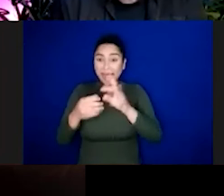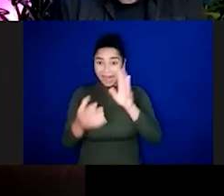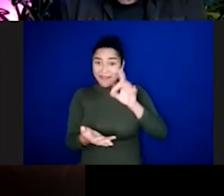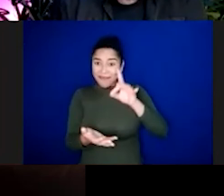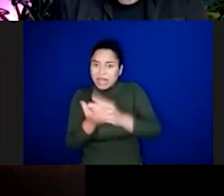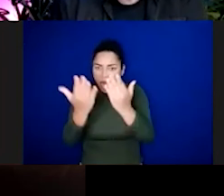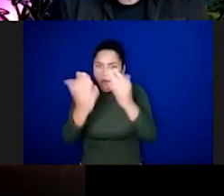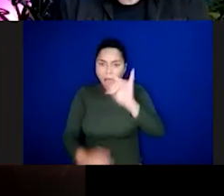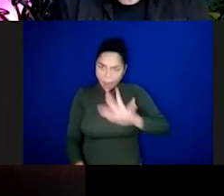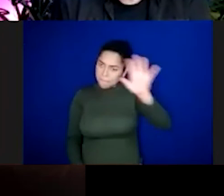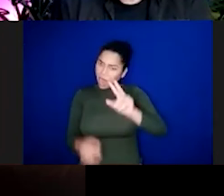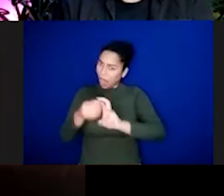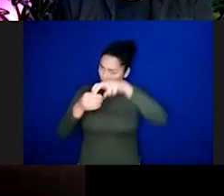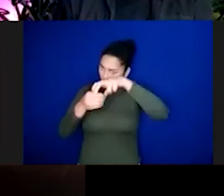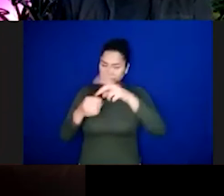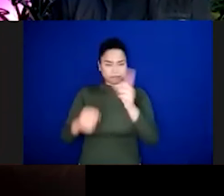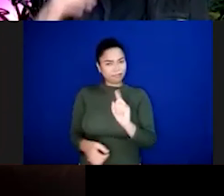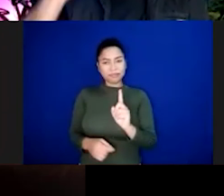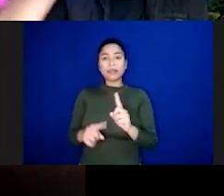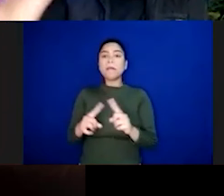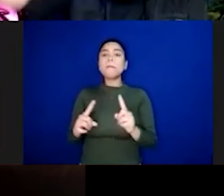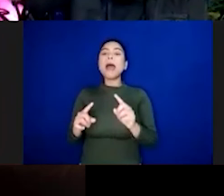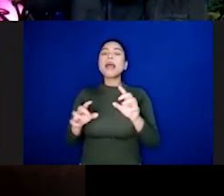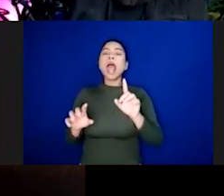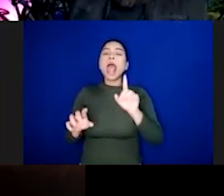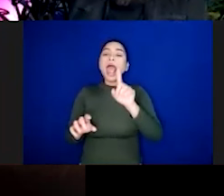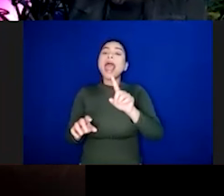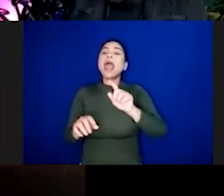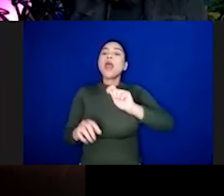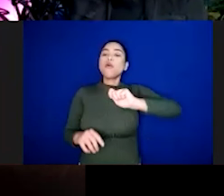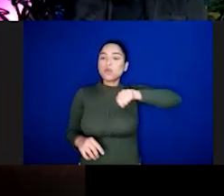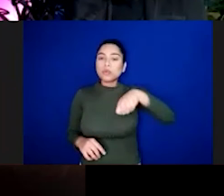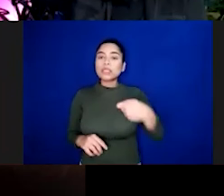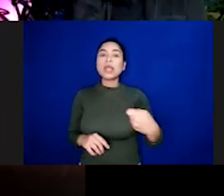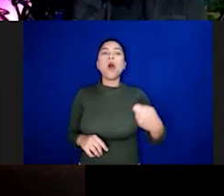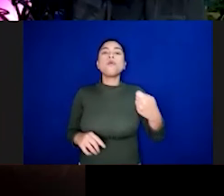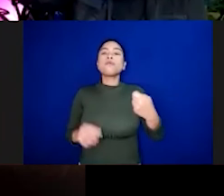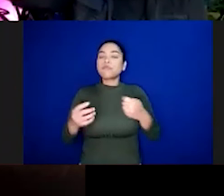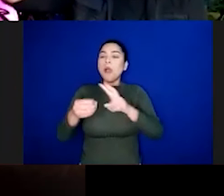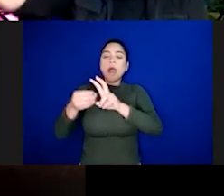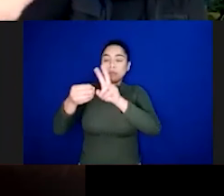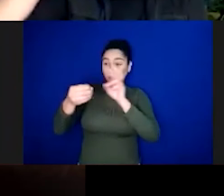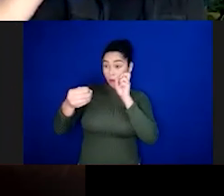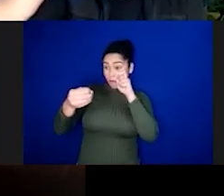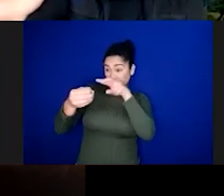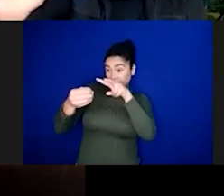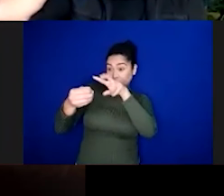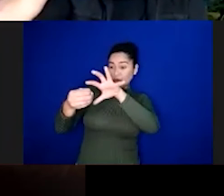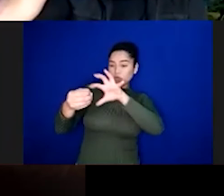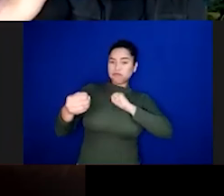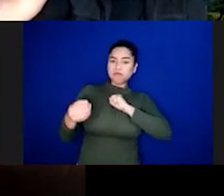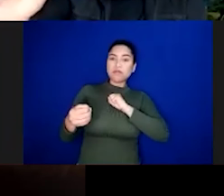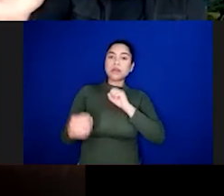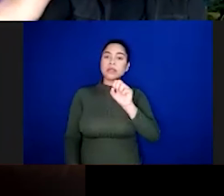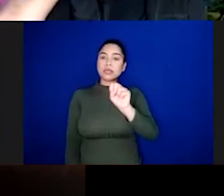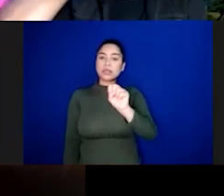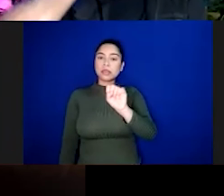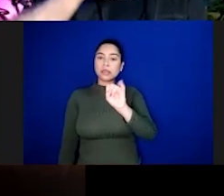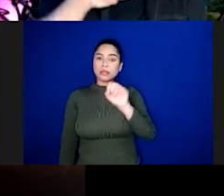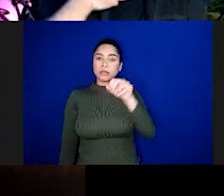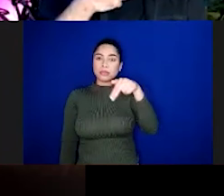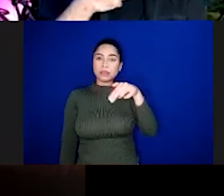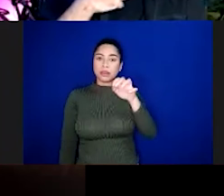frente isso a chamado de sinestesia não é muito utilizado na publicidade muito utilizado em diversas situações